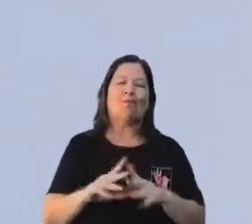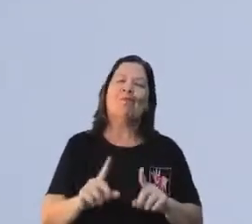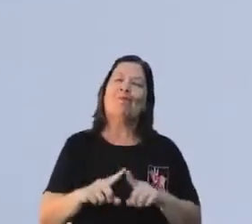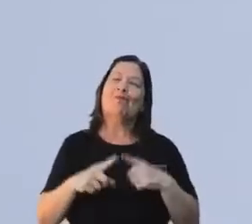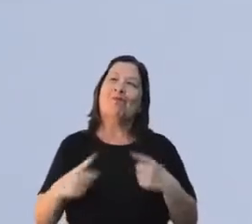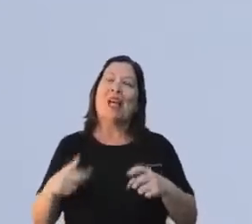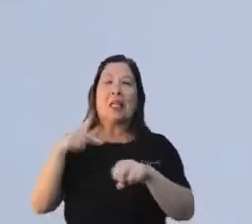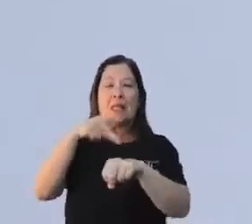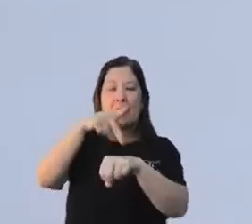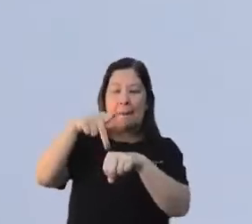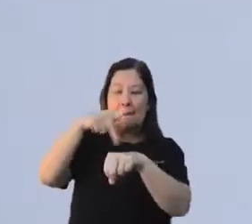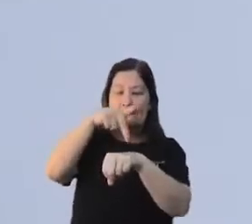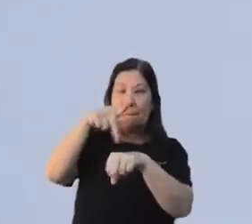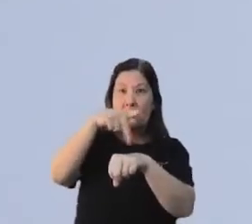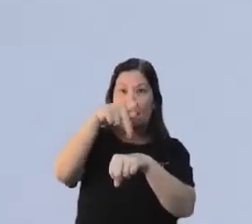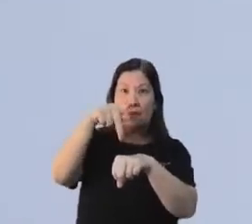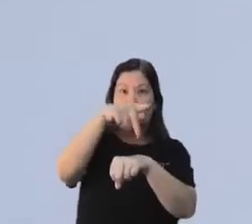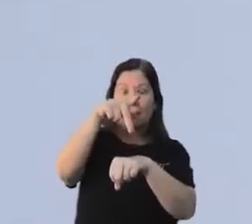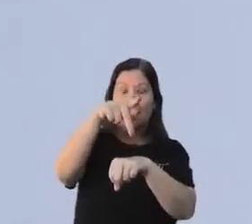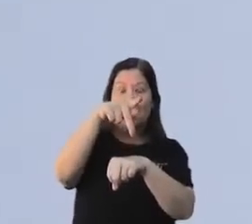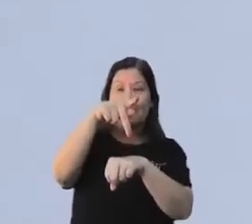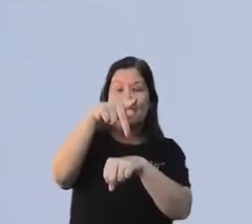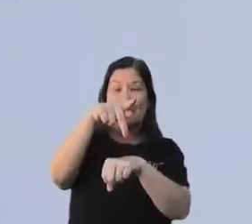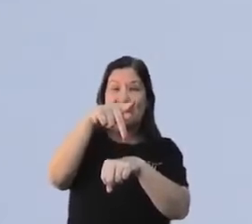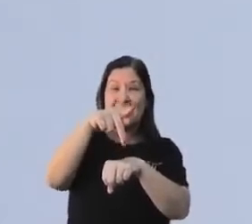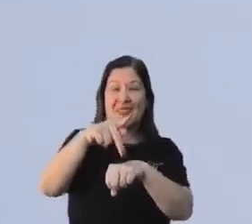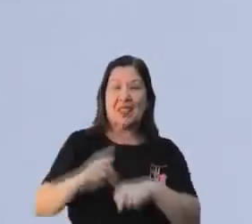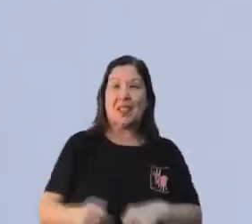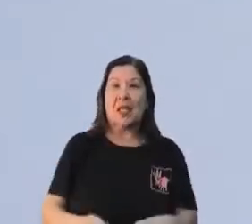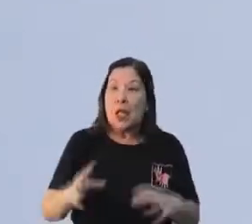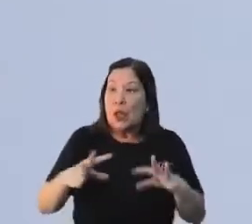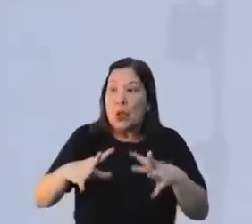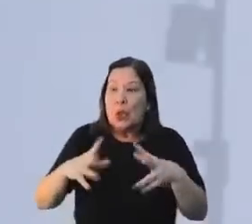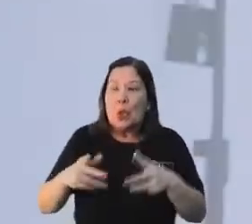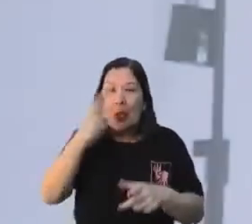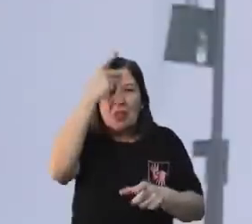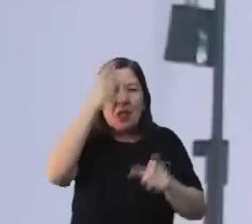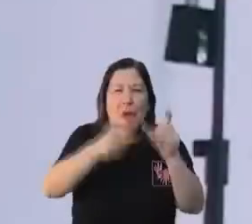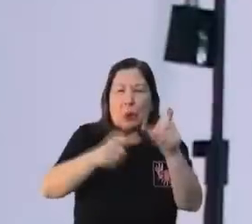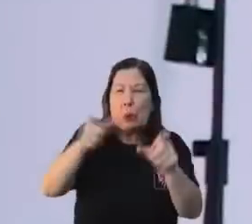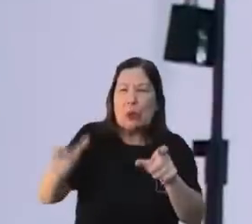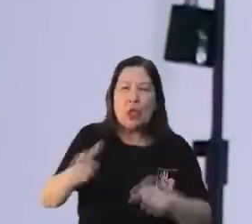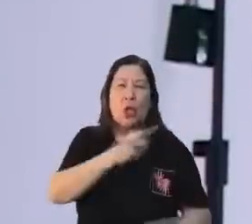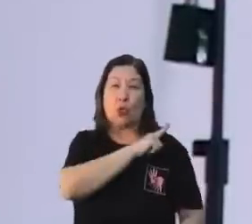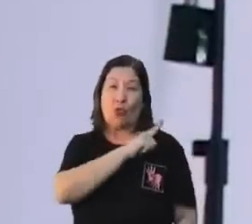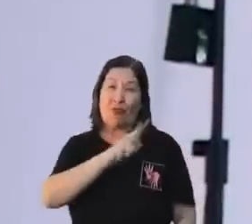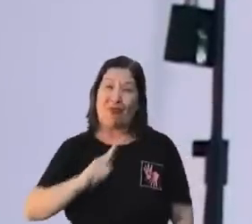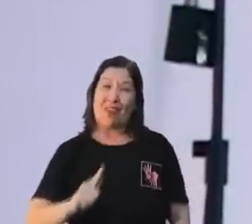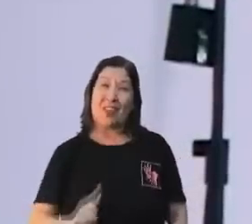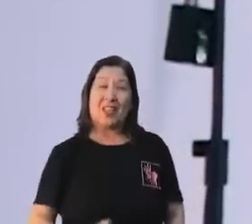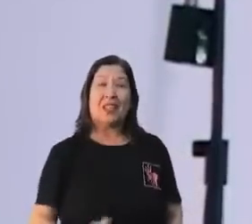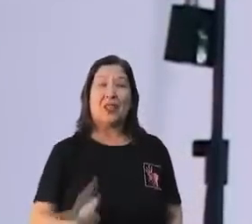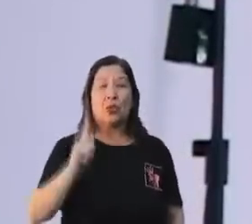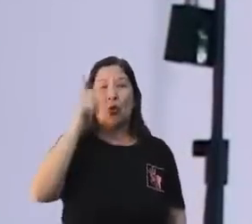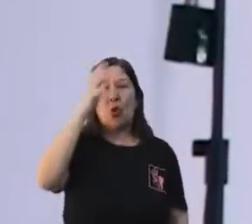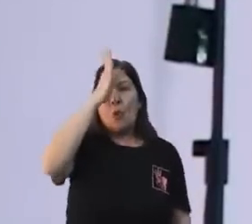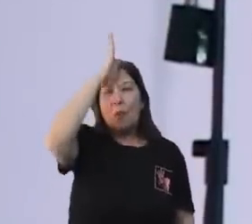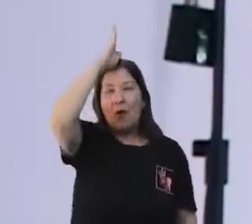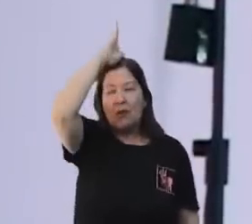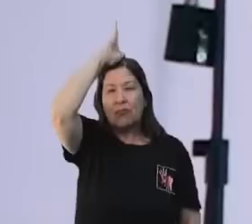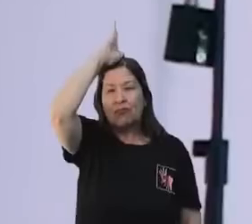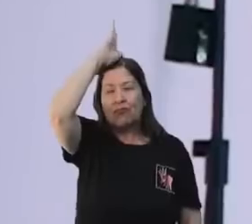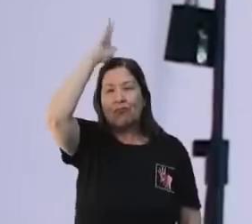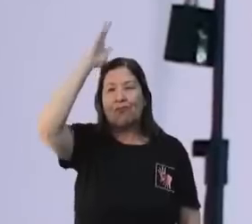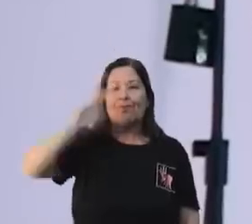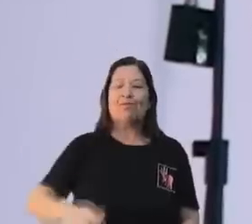todo o aparato militar do governador romano se transferia